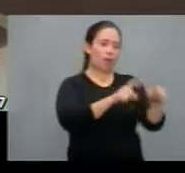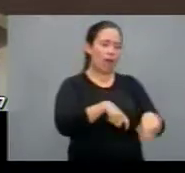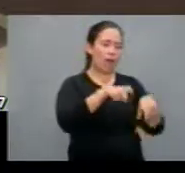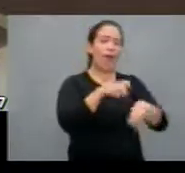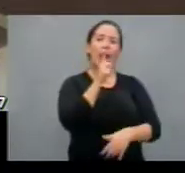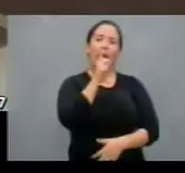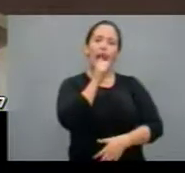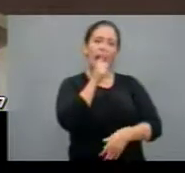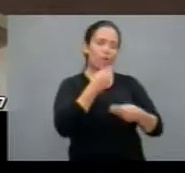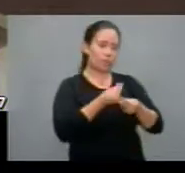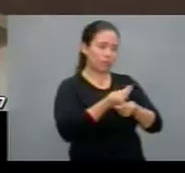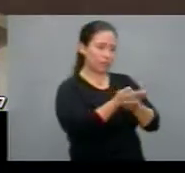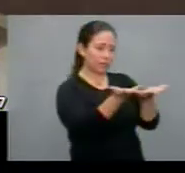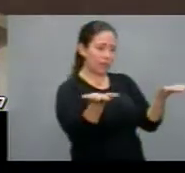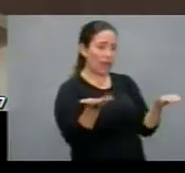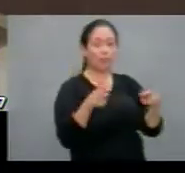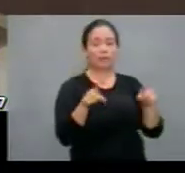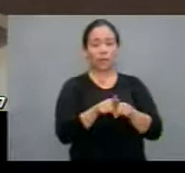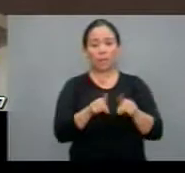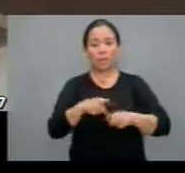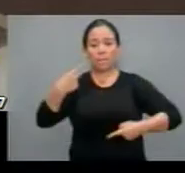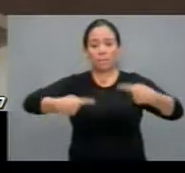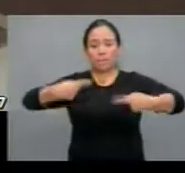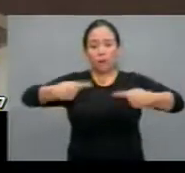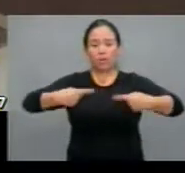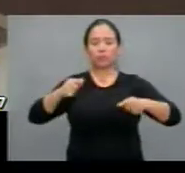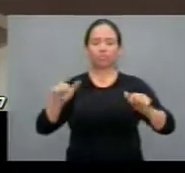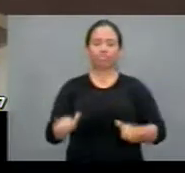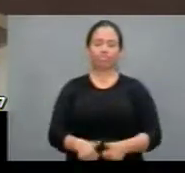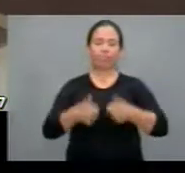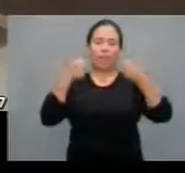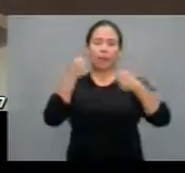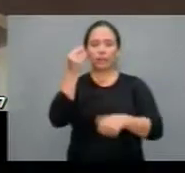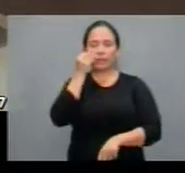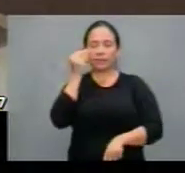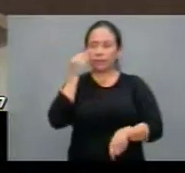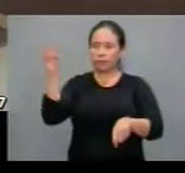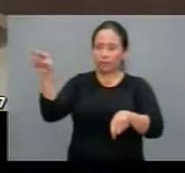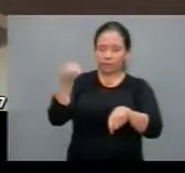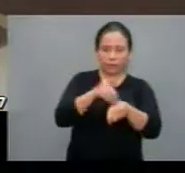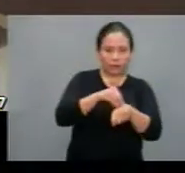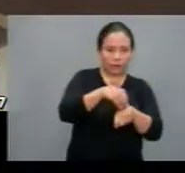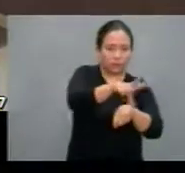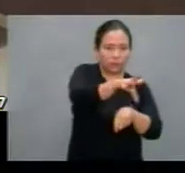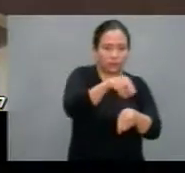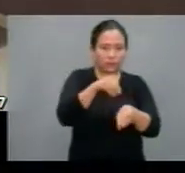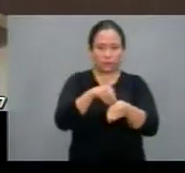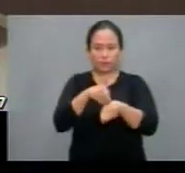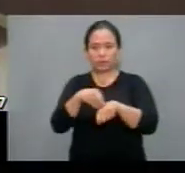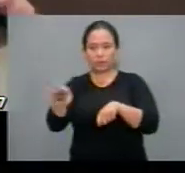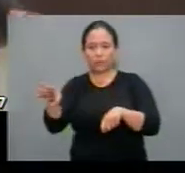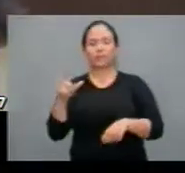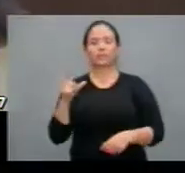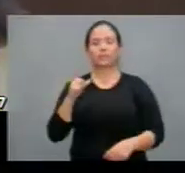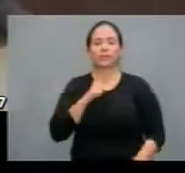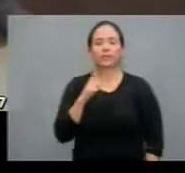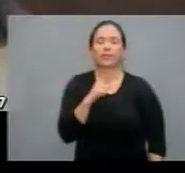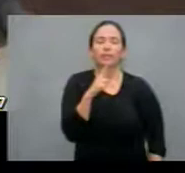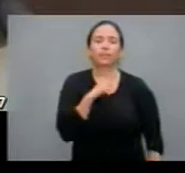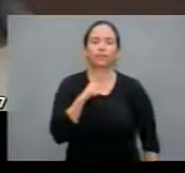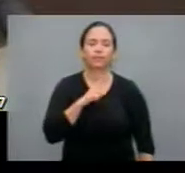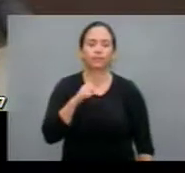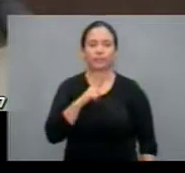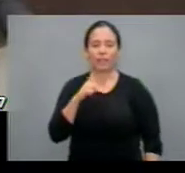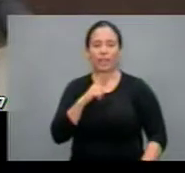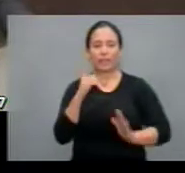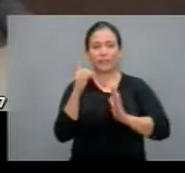água e, sobretudo, uma política de mediação de conflitos que pode ser instituída a